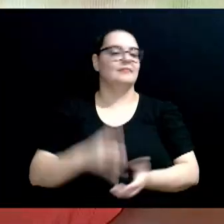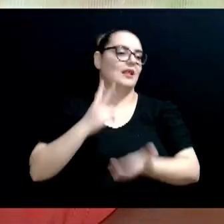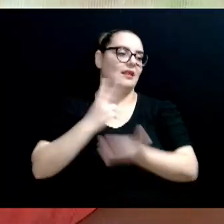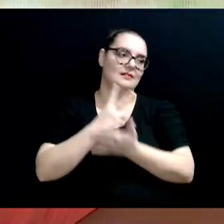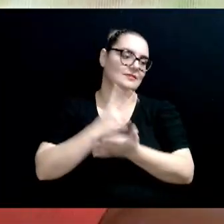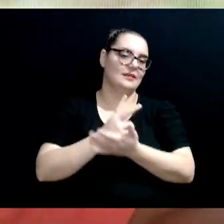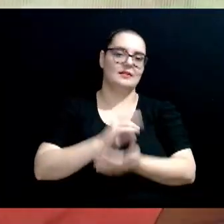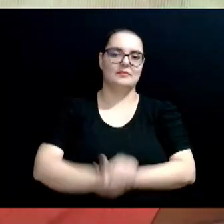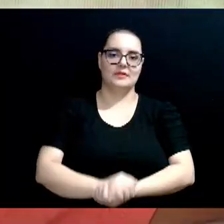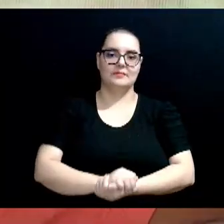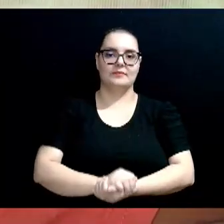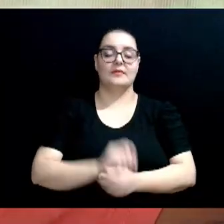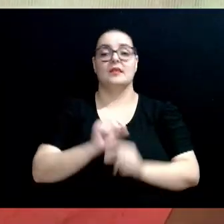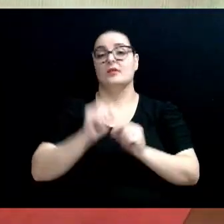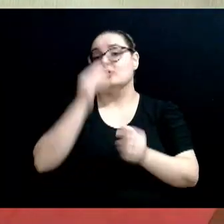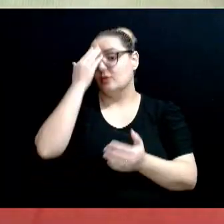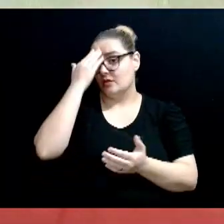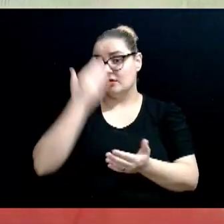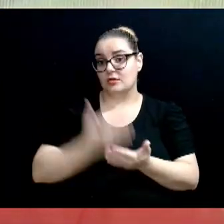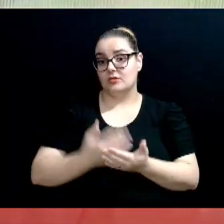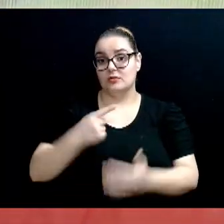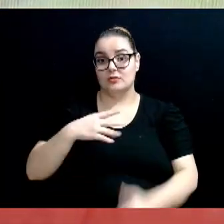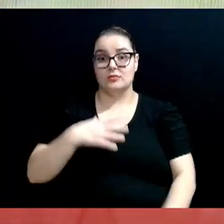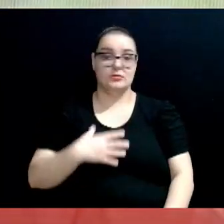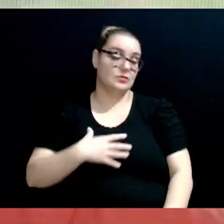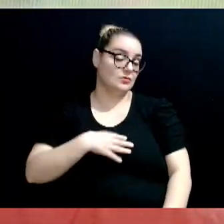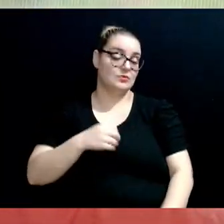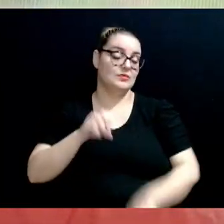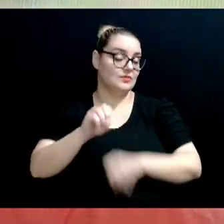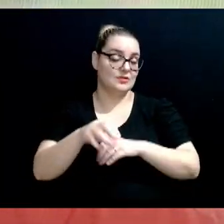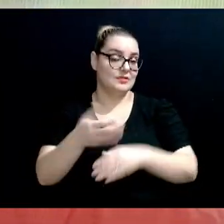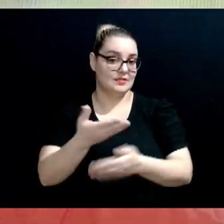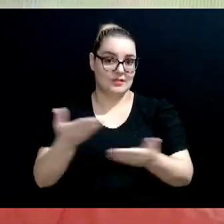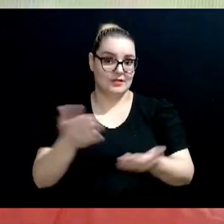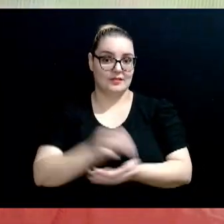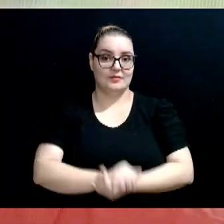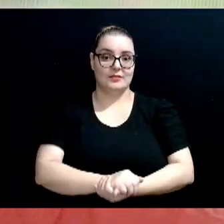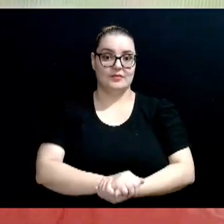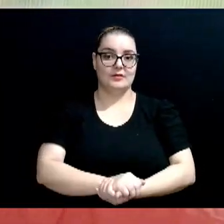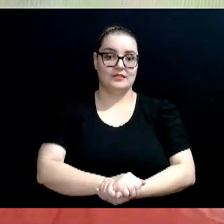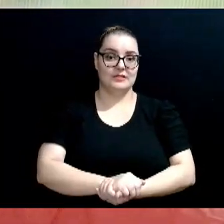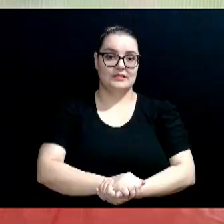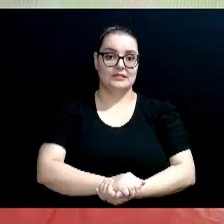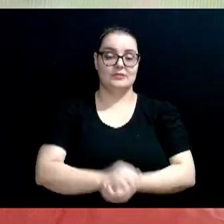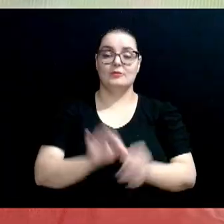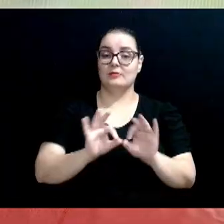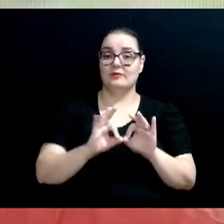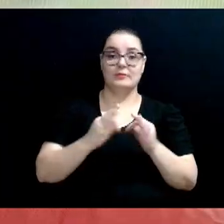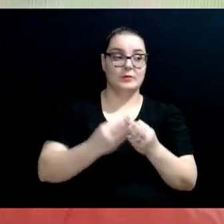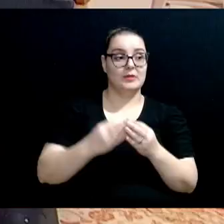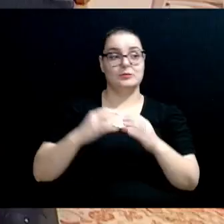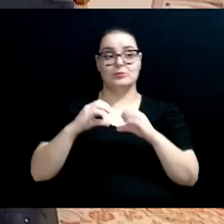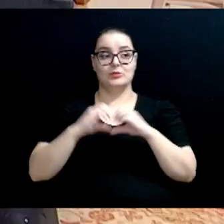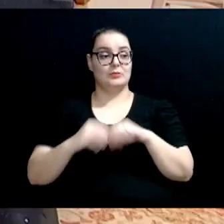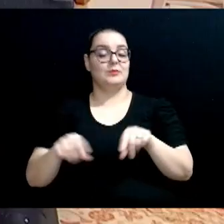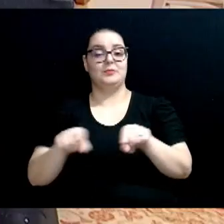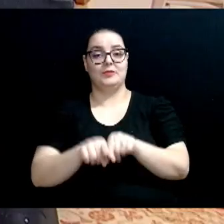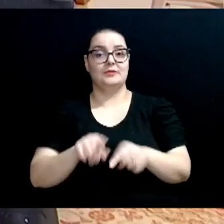que você acredita, assim, que seus filhos ensinaram para vocês, né? Sobre família, sobre amor também?